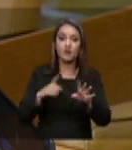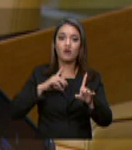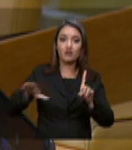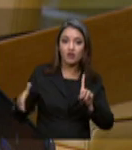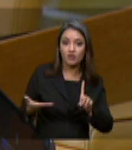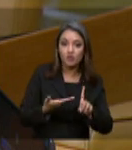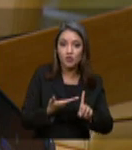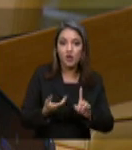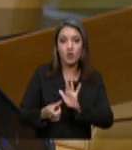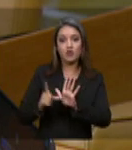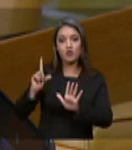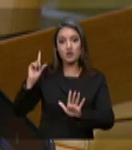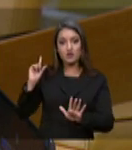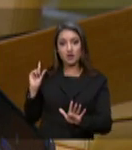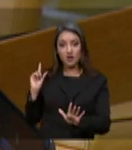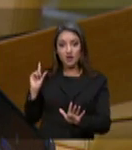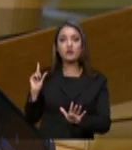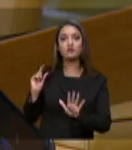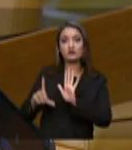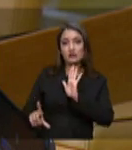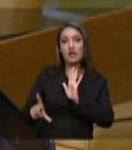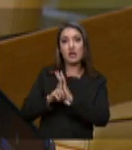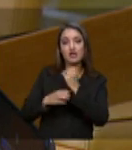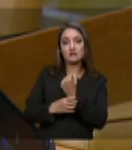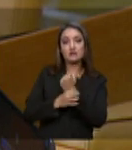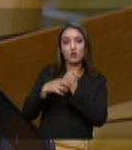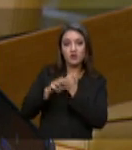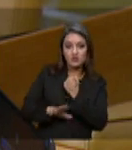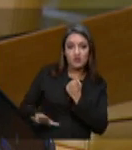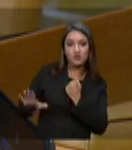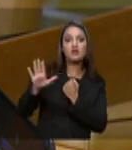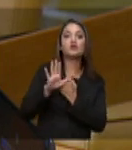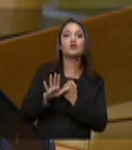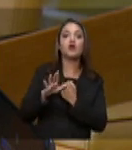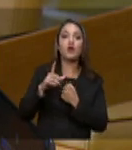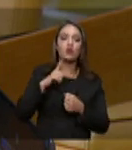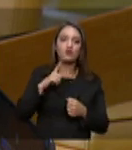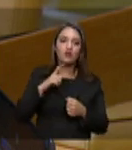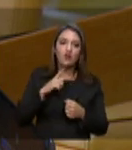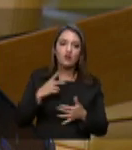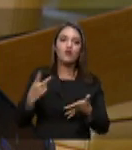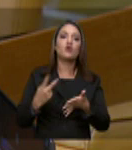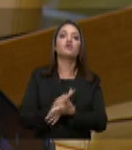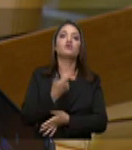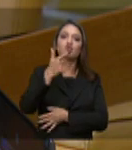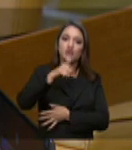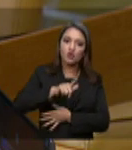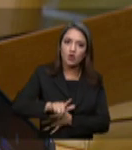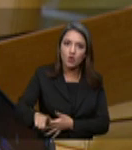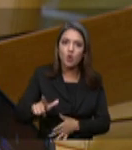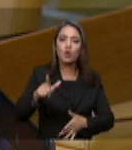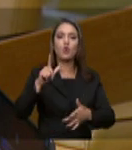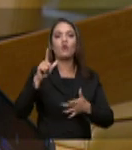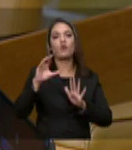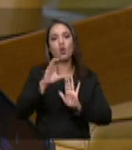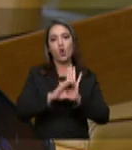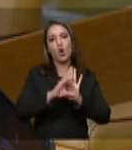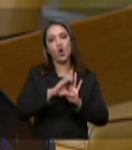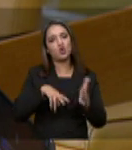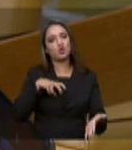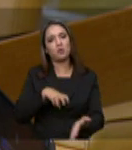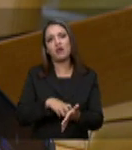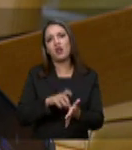eram tipificados na revogada lei de segurança nacional foram reproduzidas do Código Penal Com